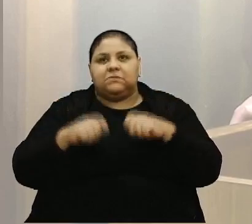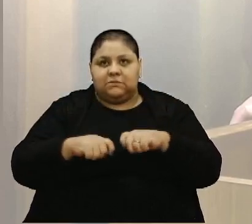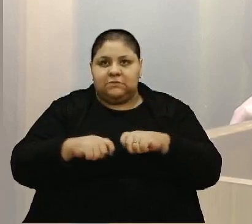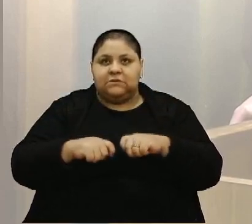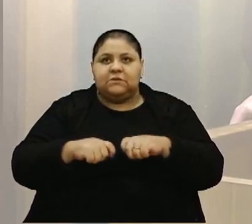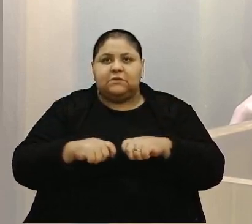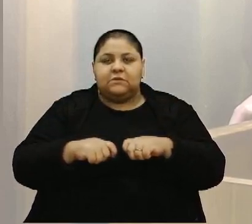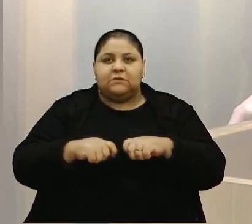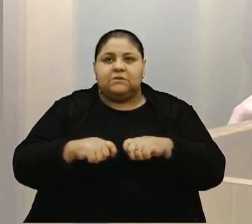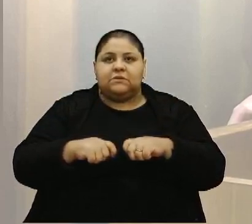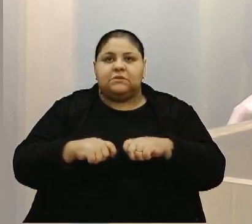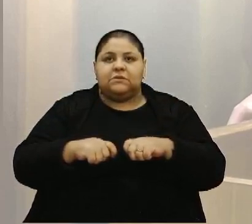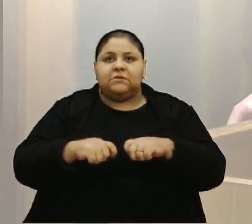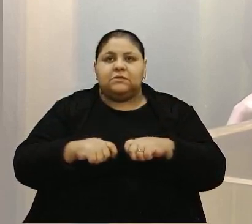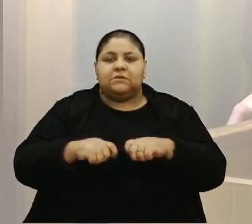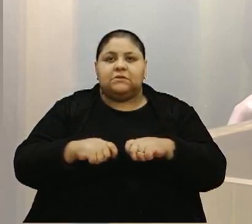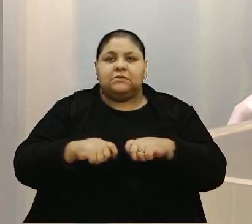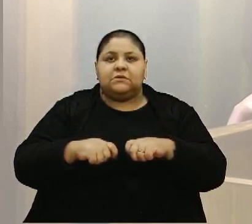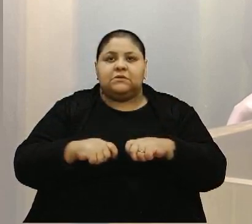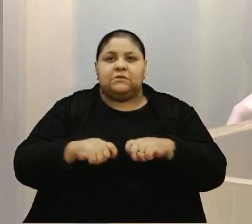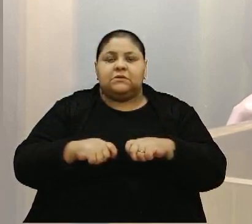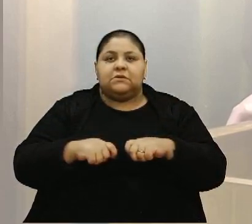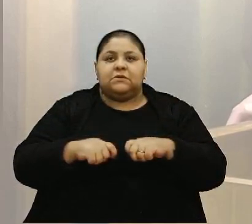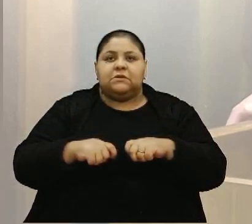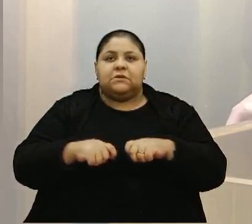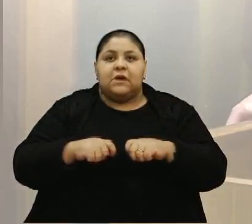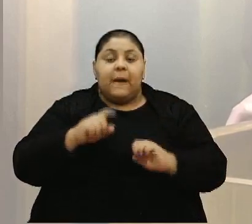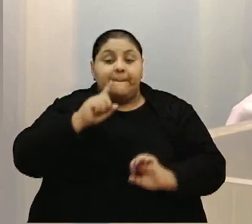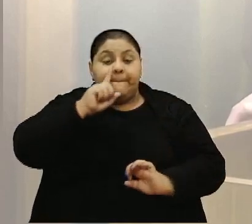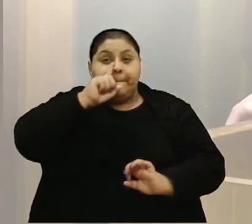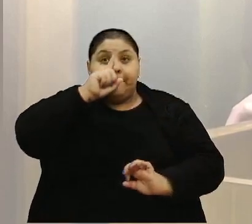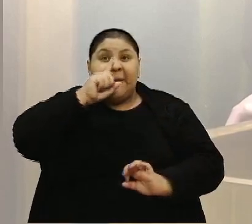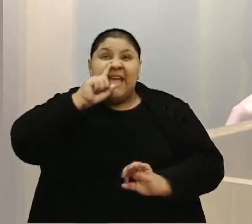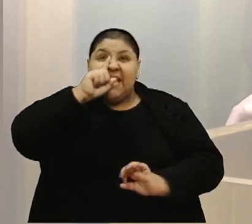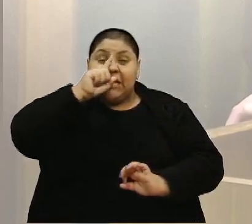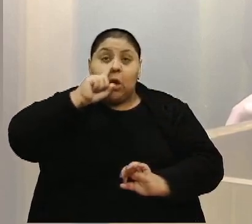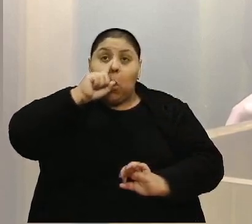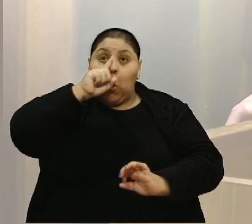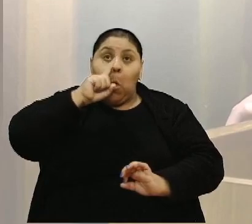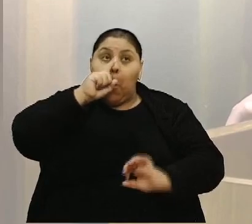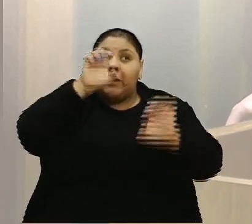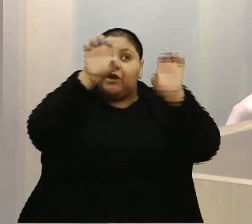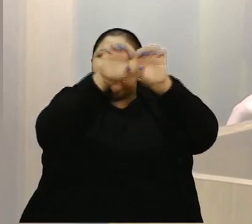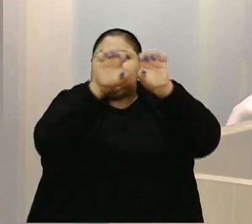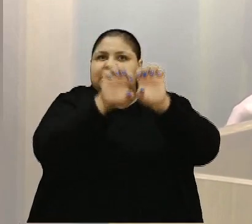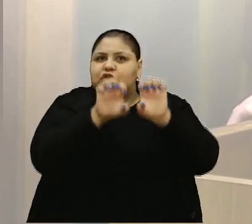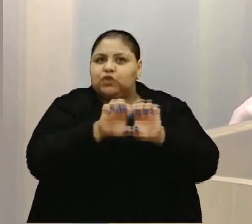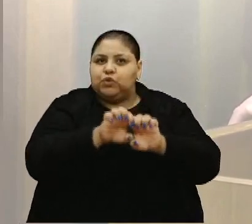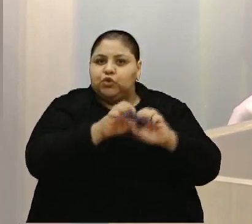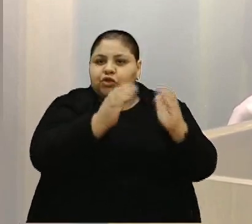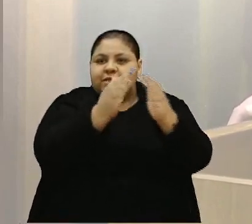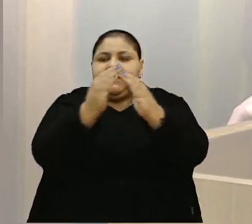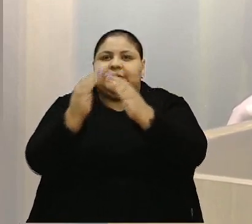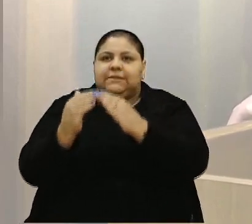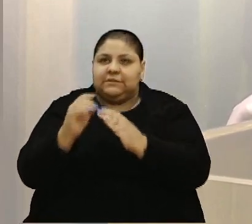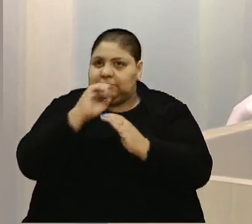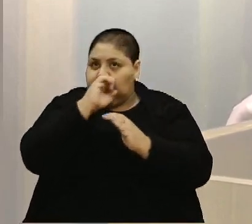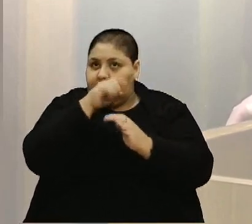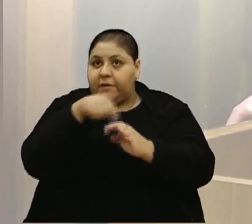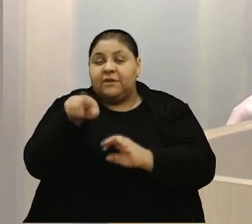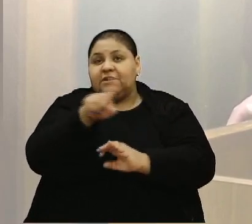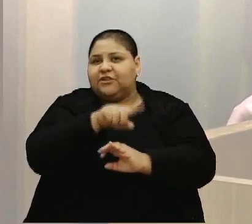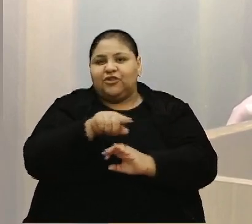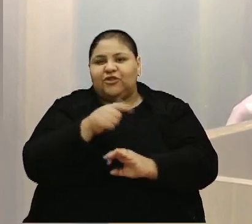o comprometimento que ficou a questão da estrutura dessas casas. Porém, nós não